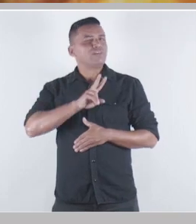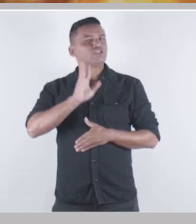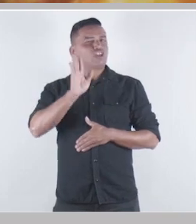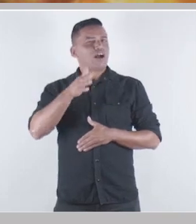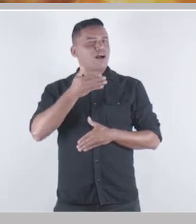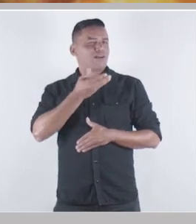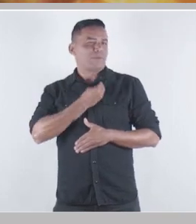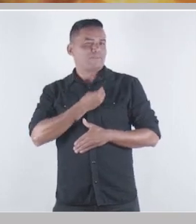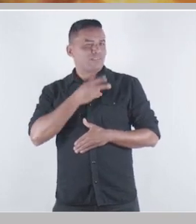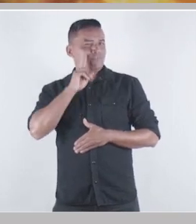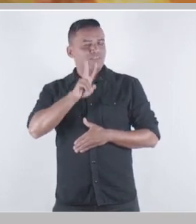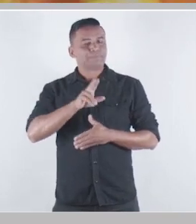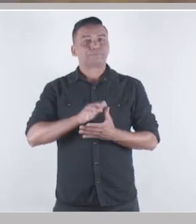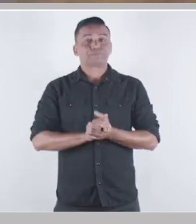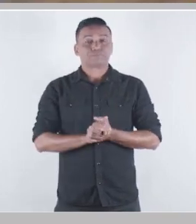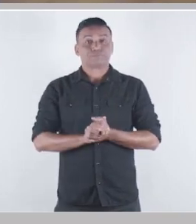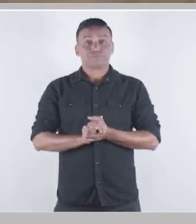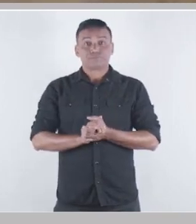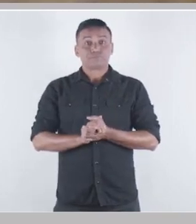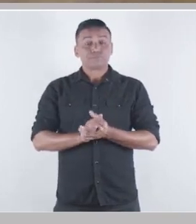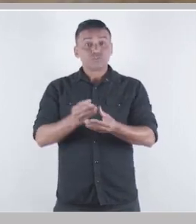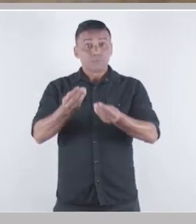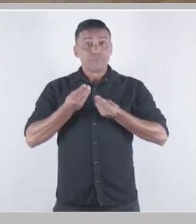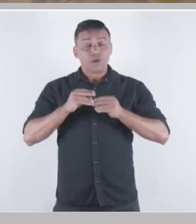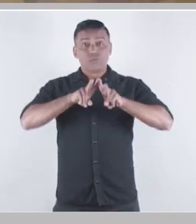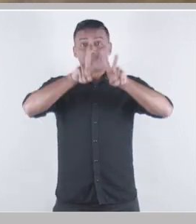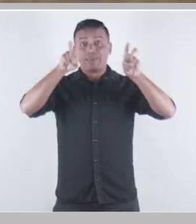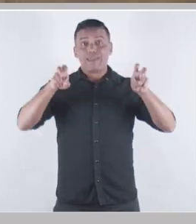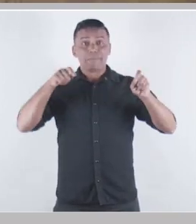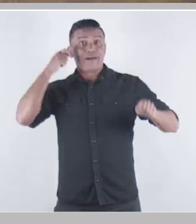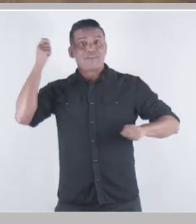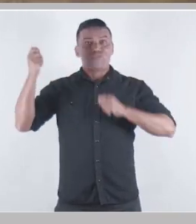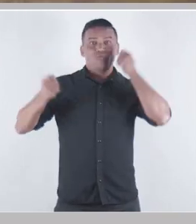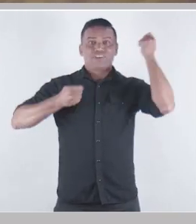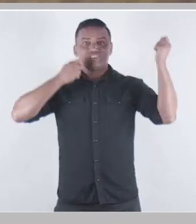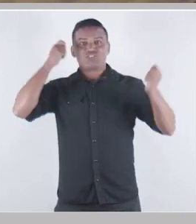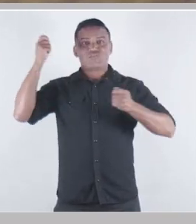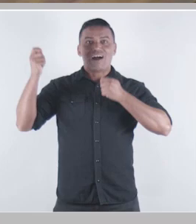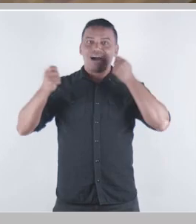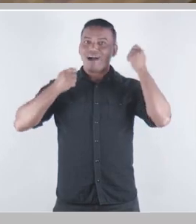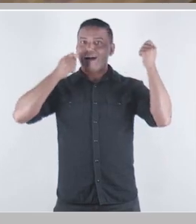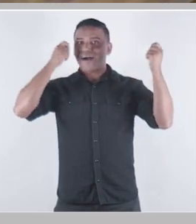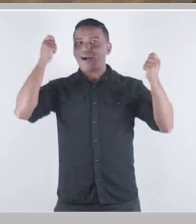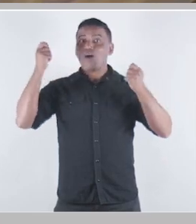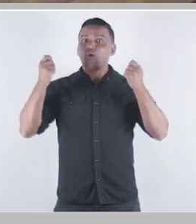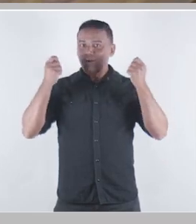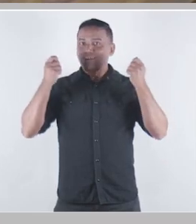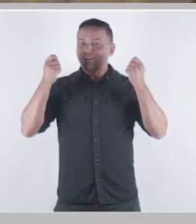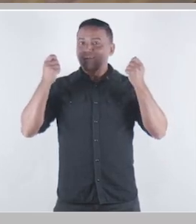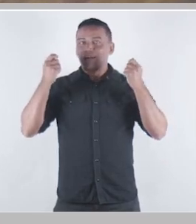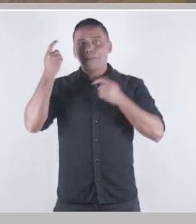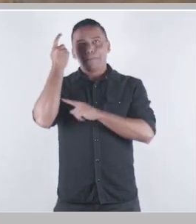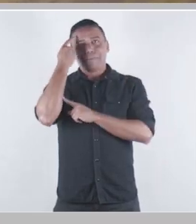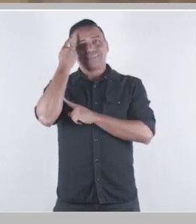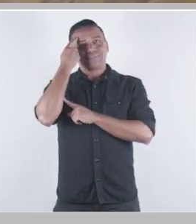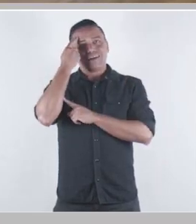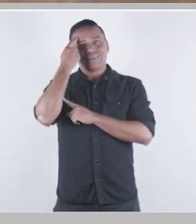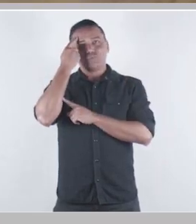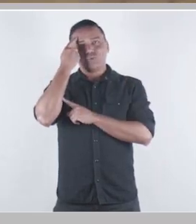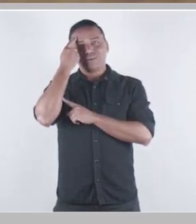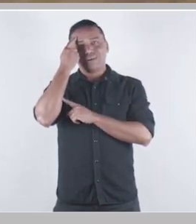Então, quando eu recebi o tema do festival, eu sempre fiquei pensando assim numa